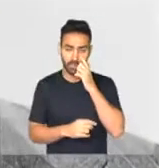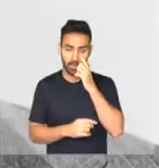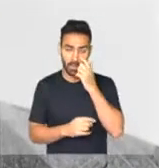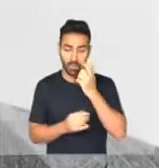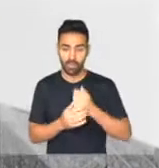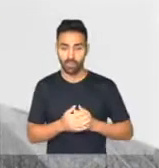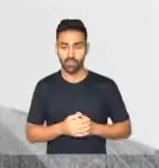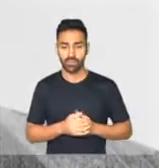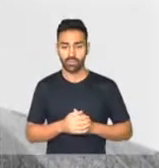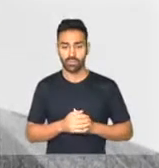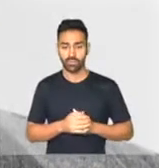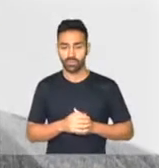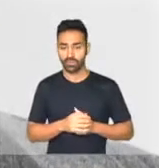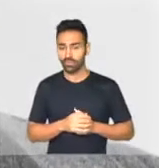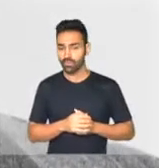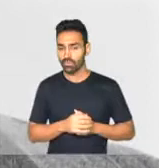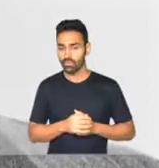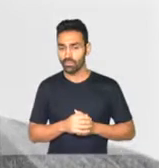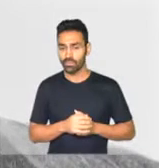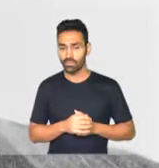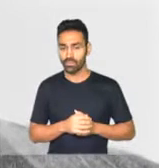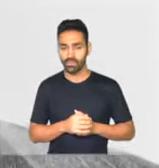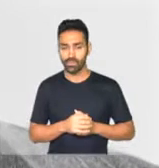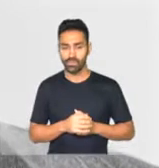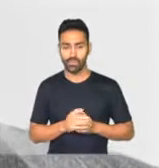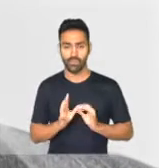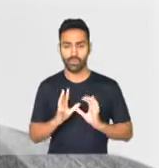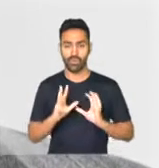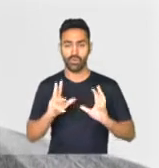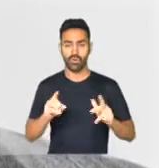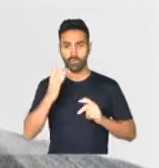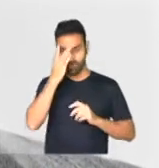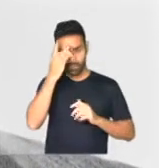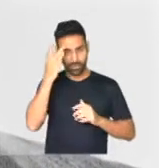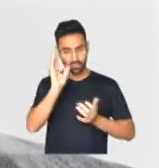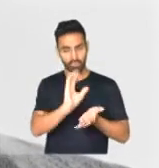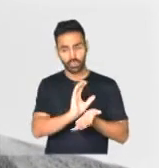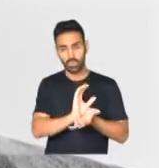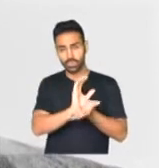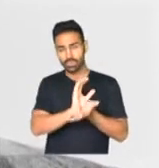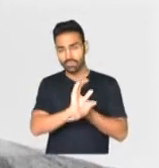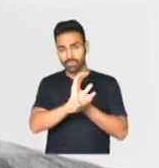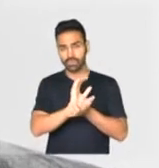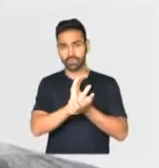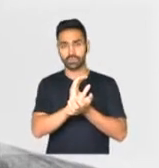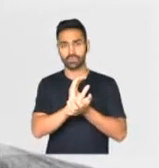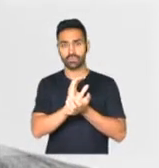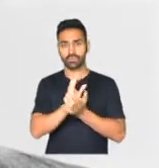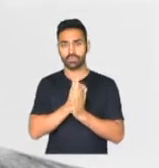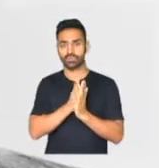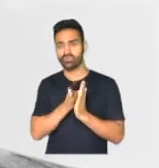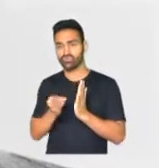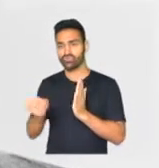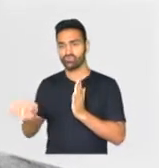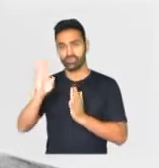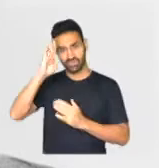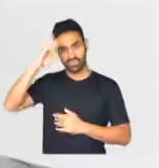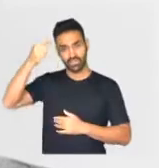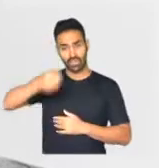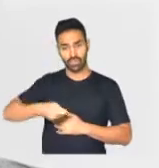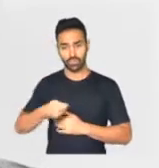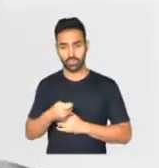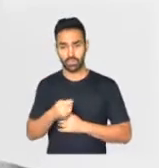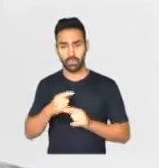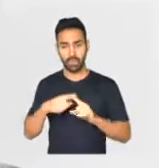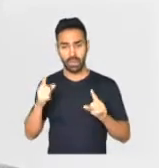Sei que a Vossa Excelência repugna, como a mim e creio que a todos os membros desse Conselho, enveredar pelo caminho da ditadura pura e simples, mas me